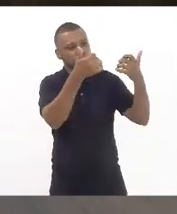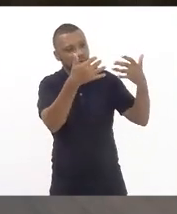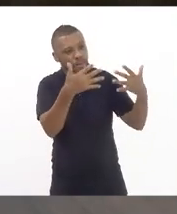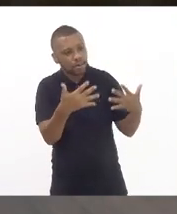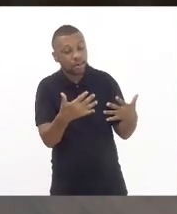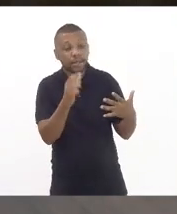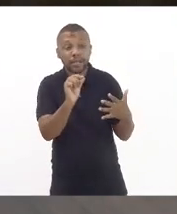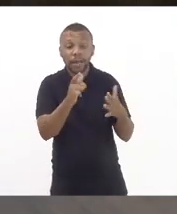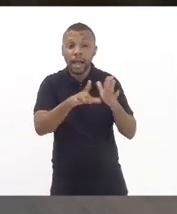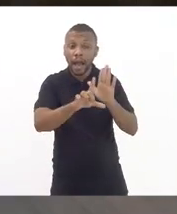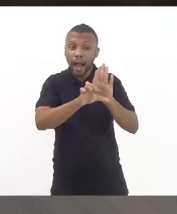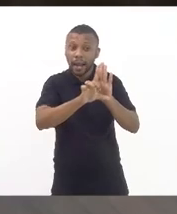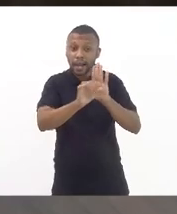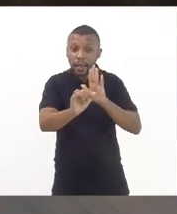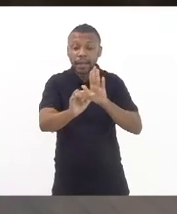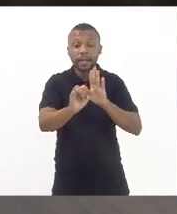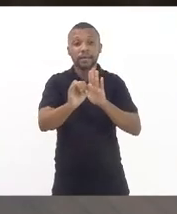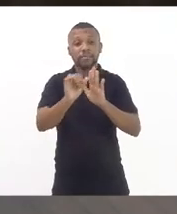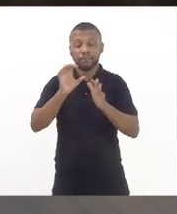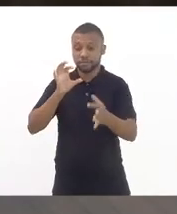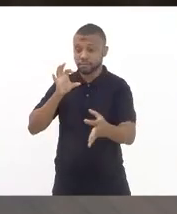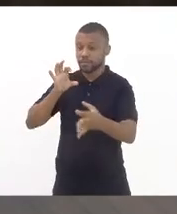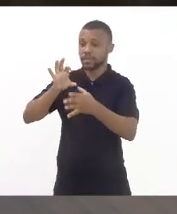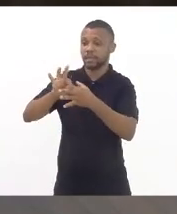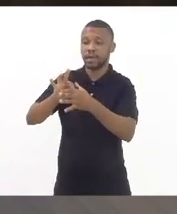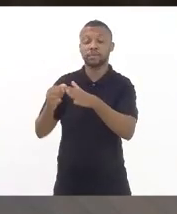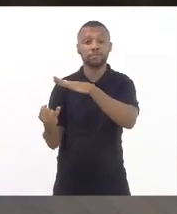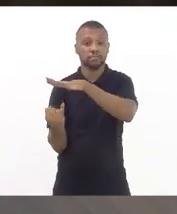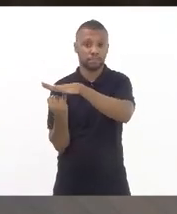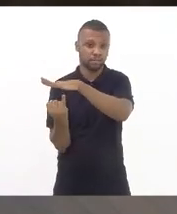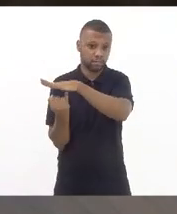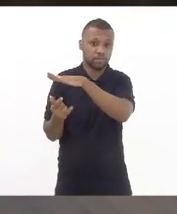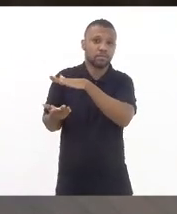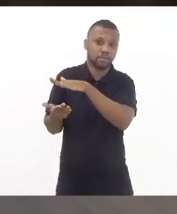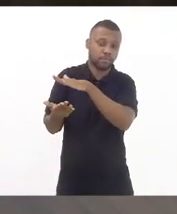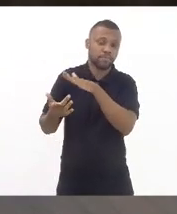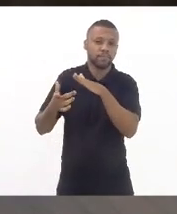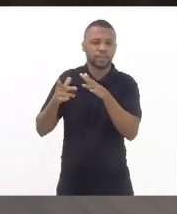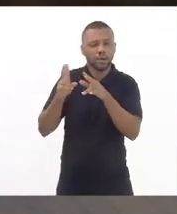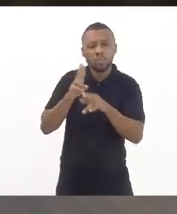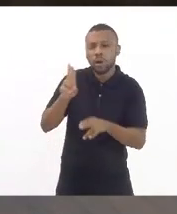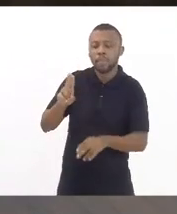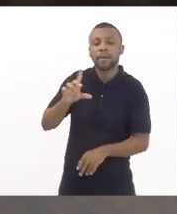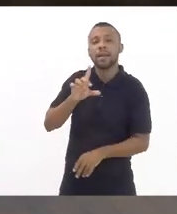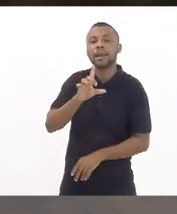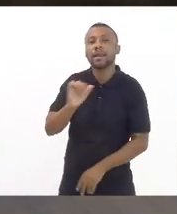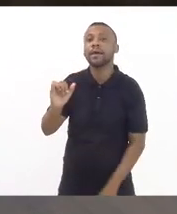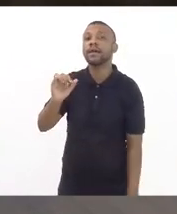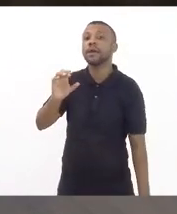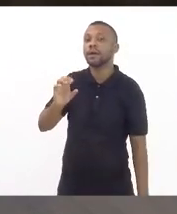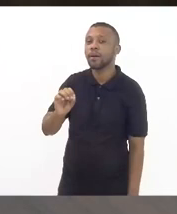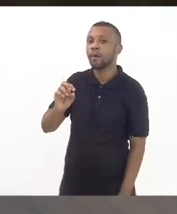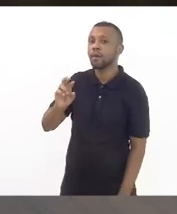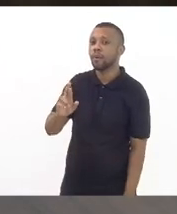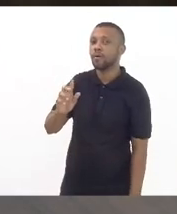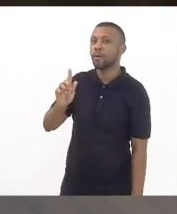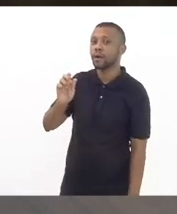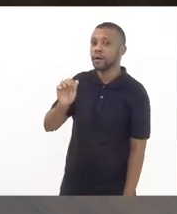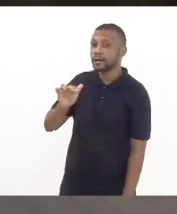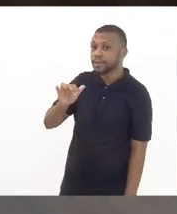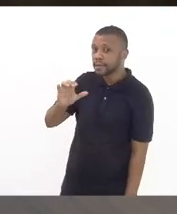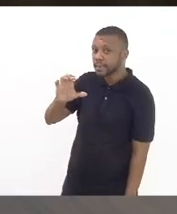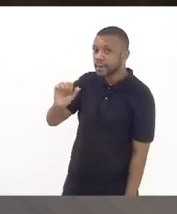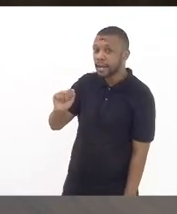lei orgânica de qualquer instituição, dando o nome de lei orgânica, né, em